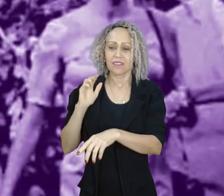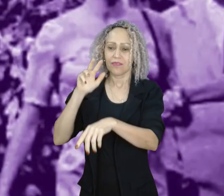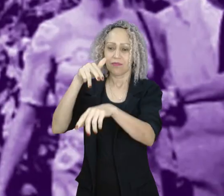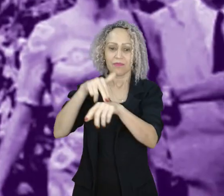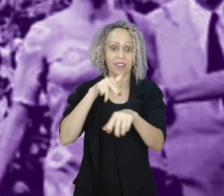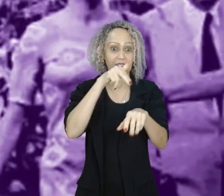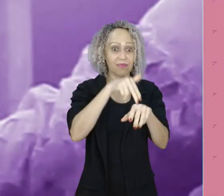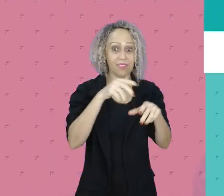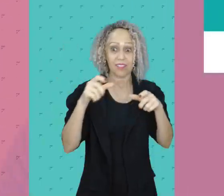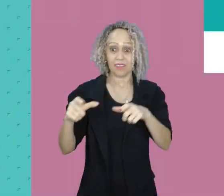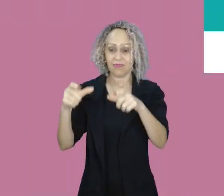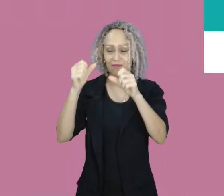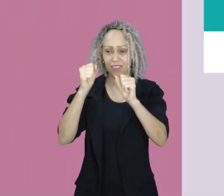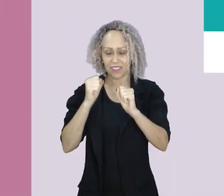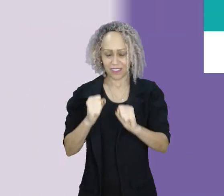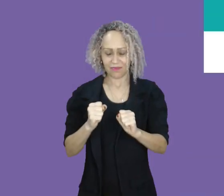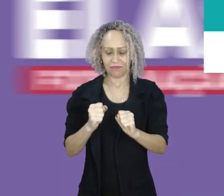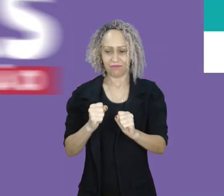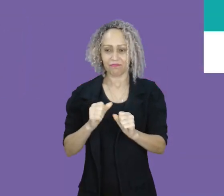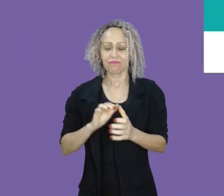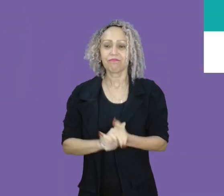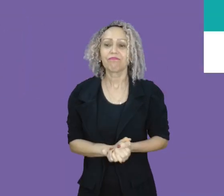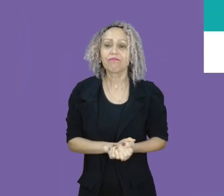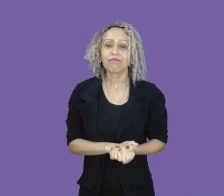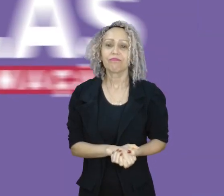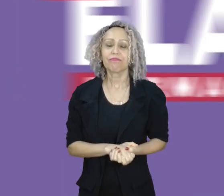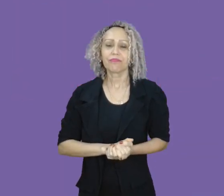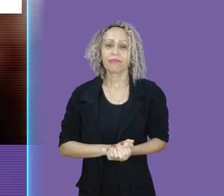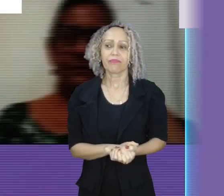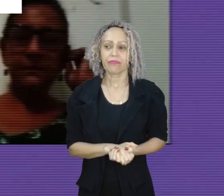de poder.